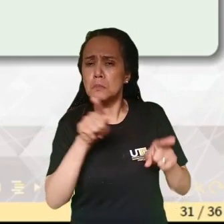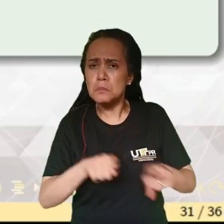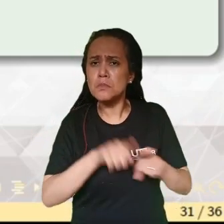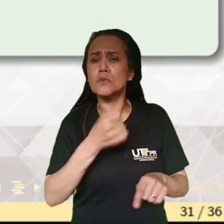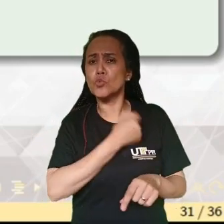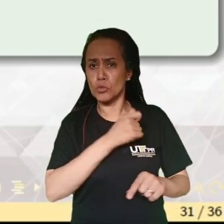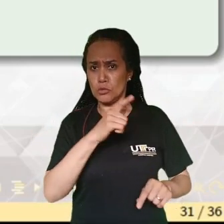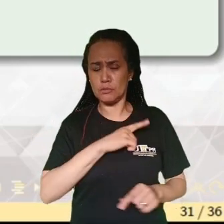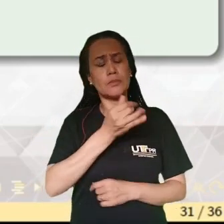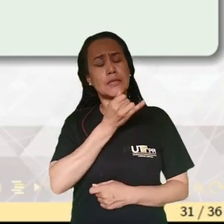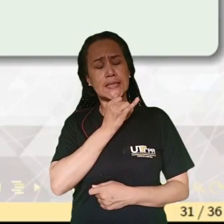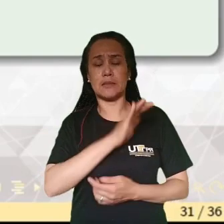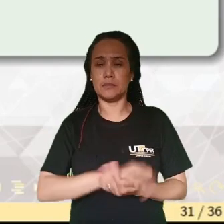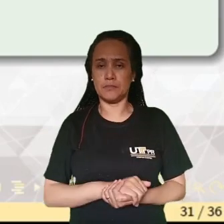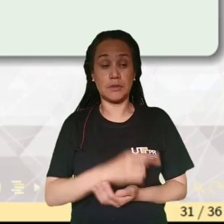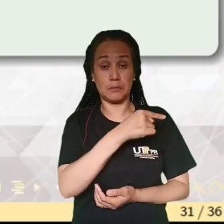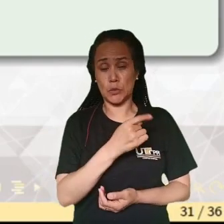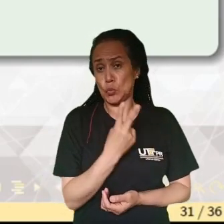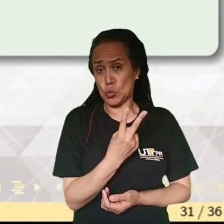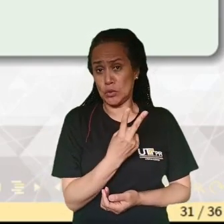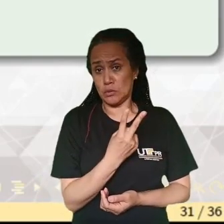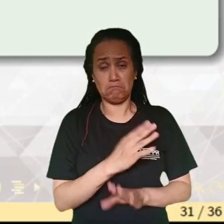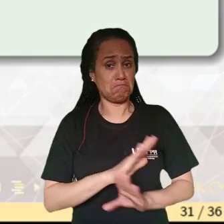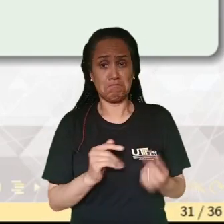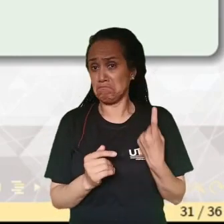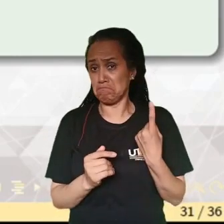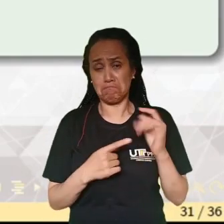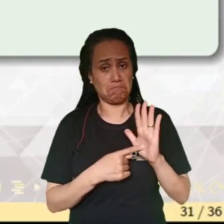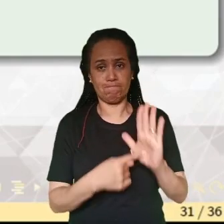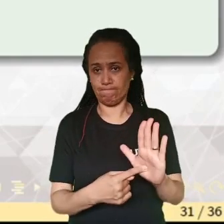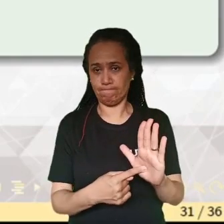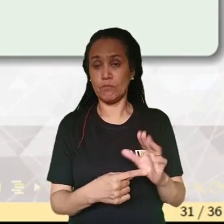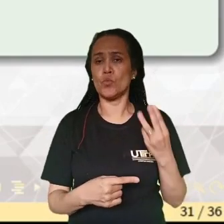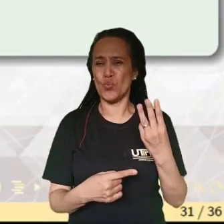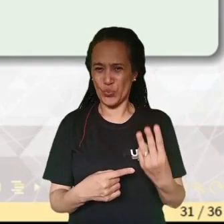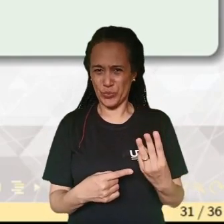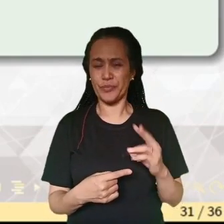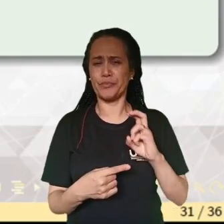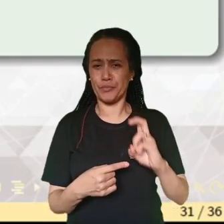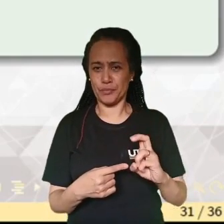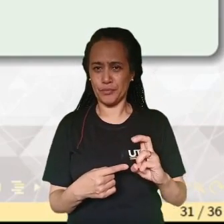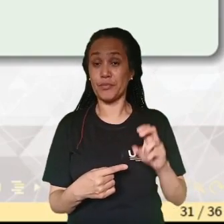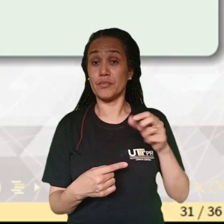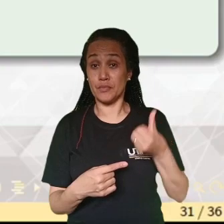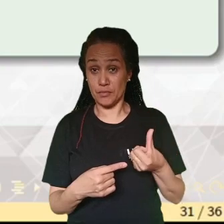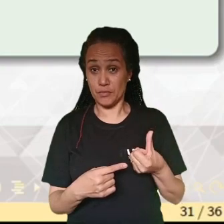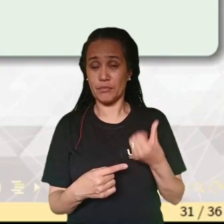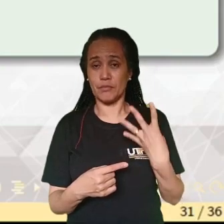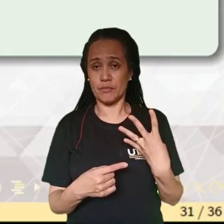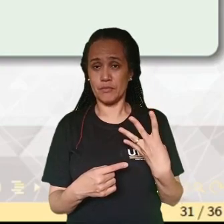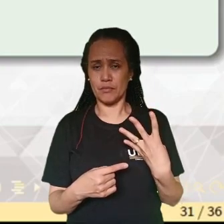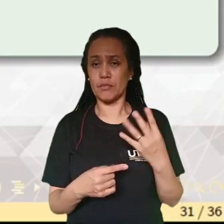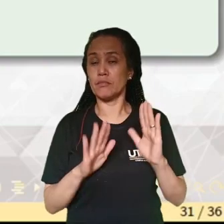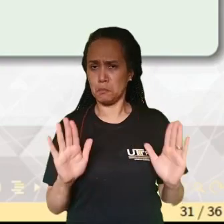aparecendo. Por exemplo, o número menos 2 ele aparece uma e única vez, assim como o 3, o 5, o 6, o